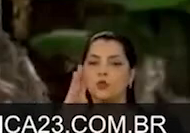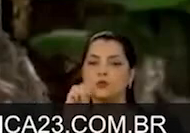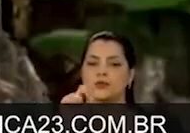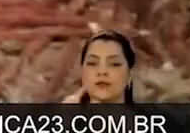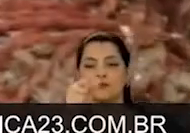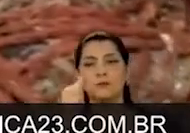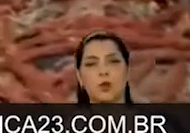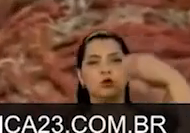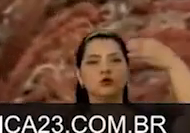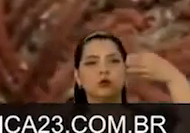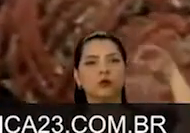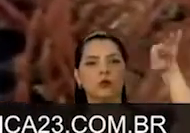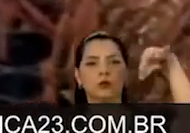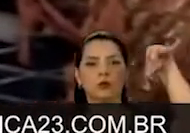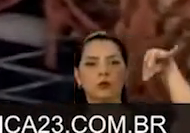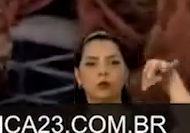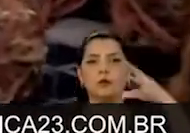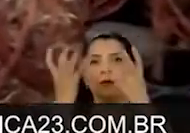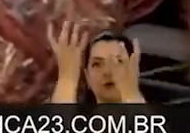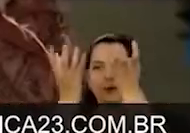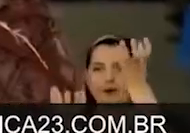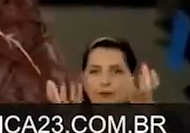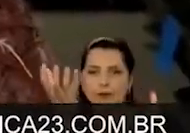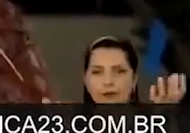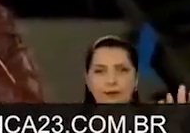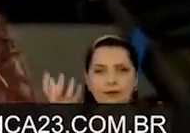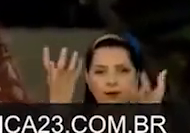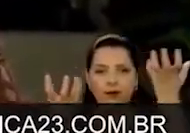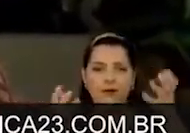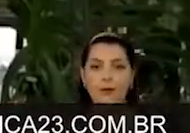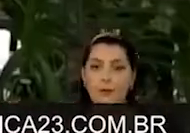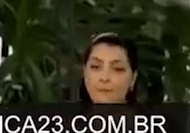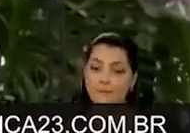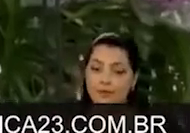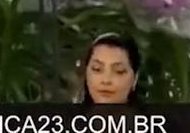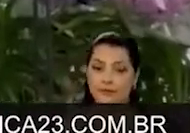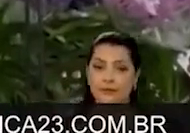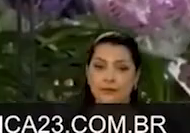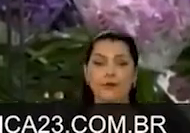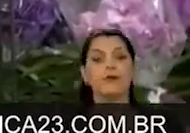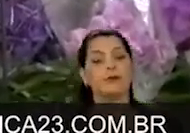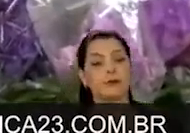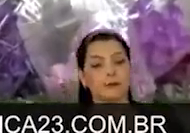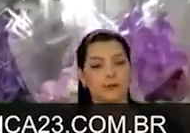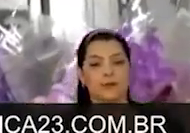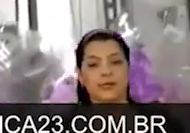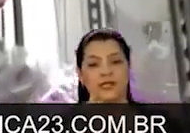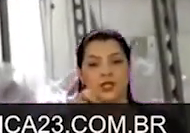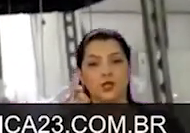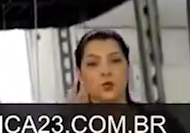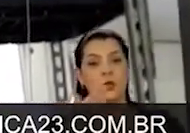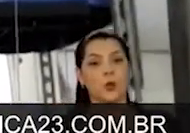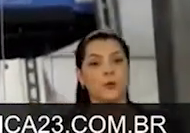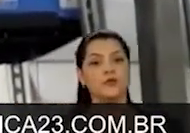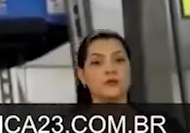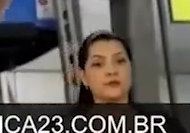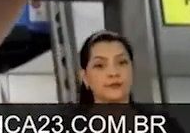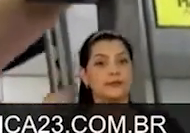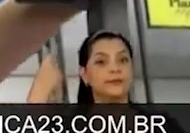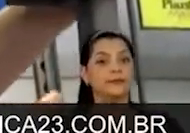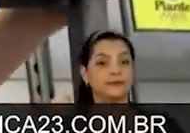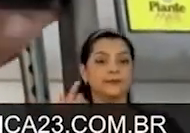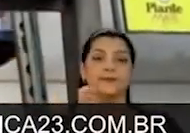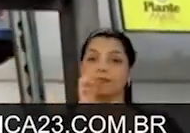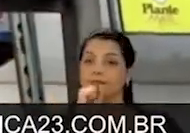pode pendurar, pode fazer um jardim vertical, pode pôr numa mesa. O movimento no box do Igor começou na semana passada.